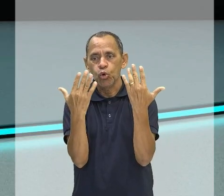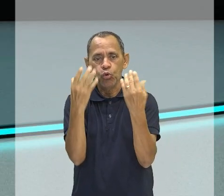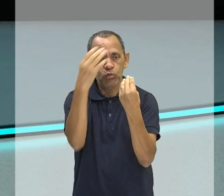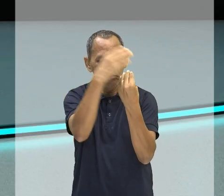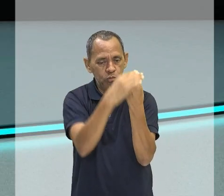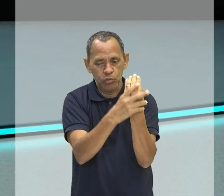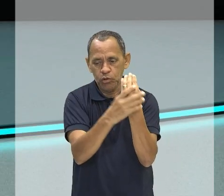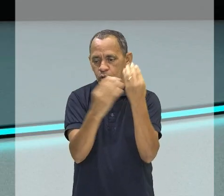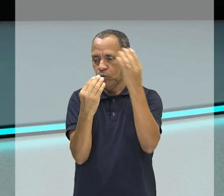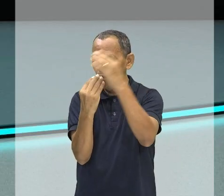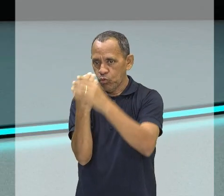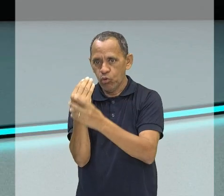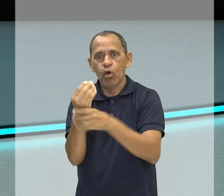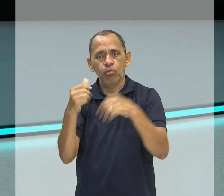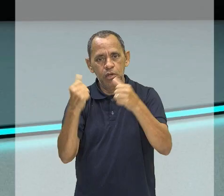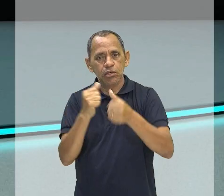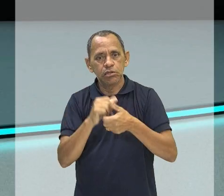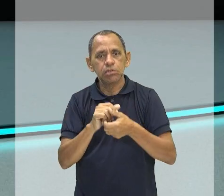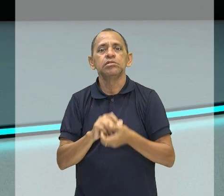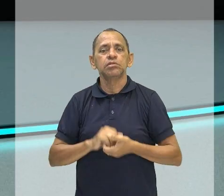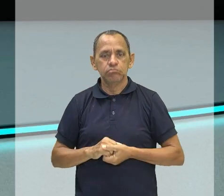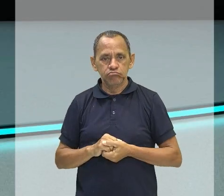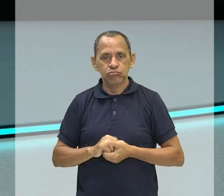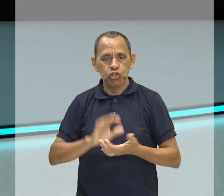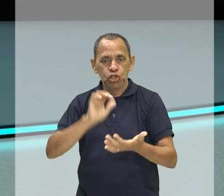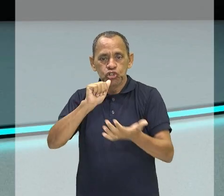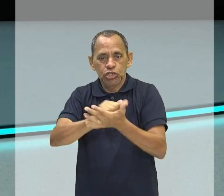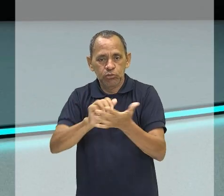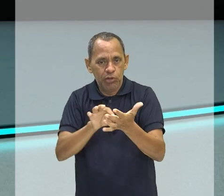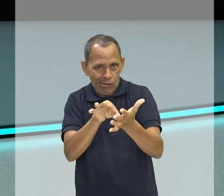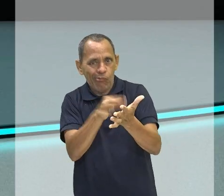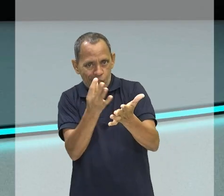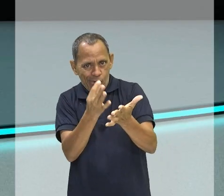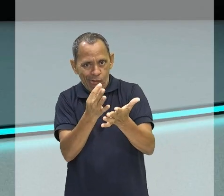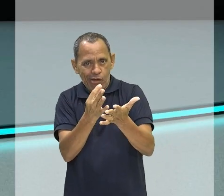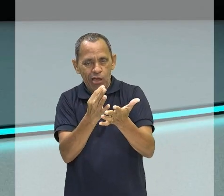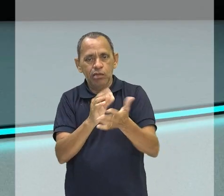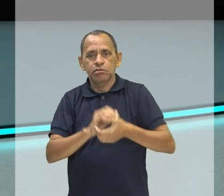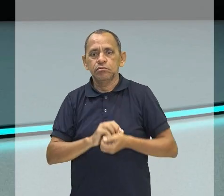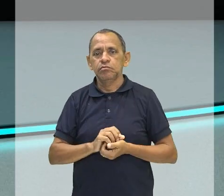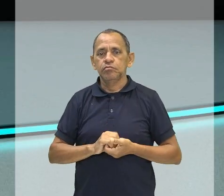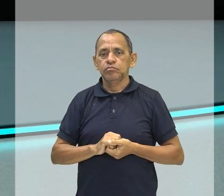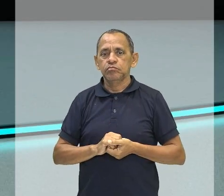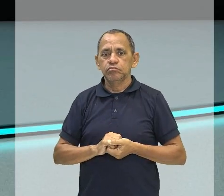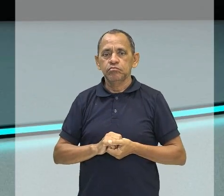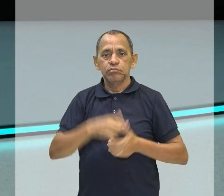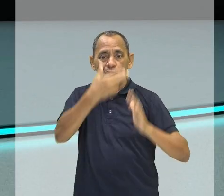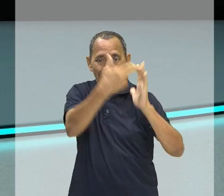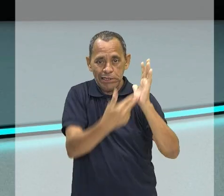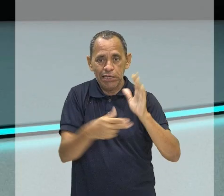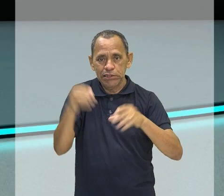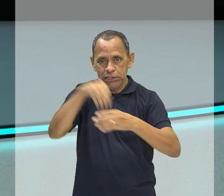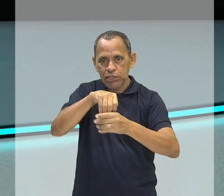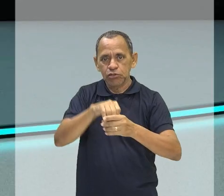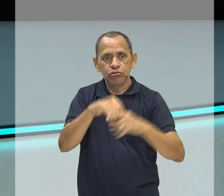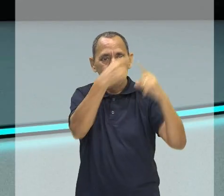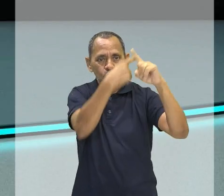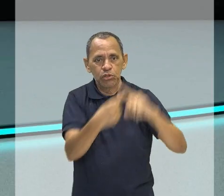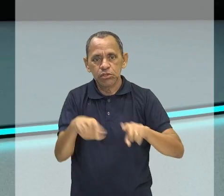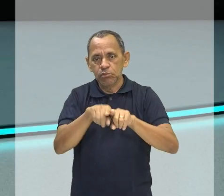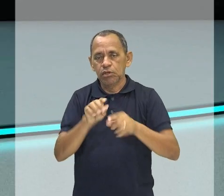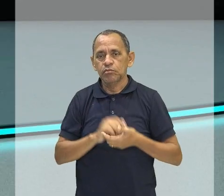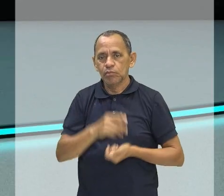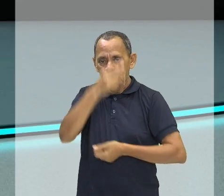Federação Internacional de Karatê, né? Sempre lembrando que na hora da competição nós vamos ter um lutador, né,